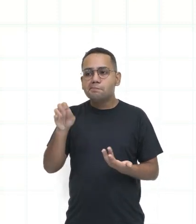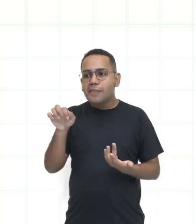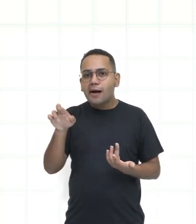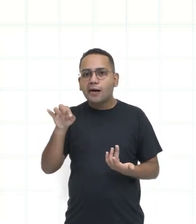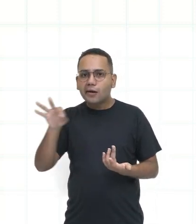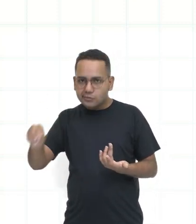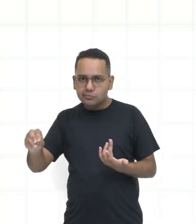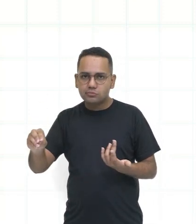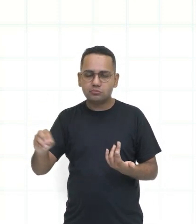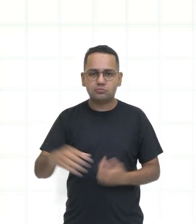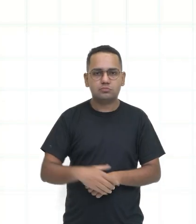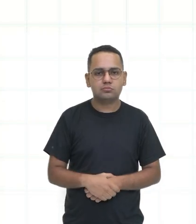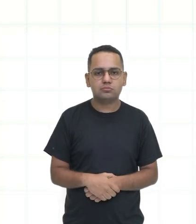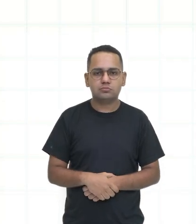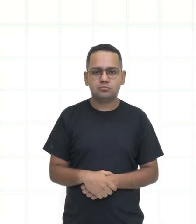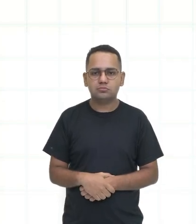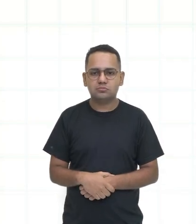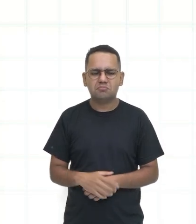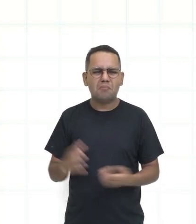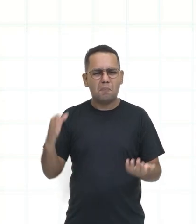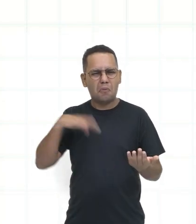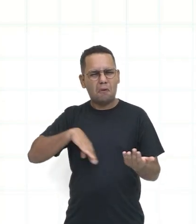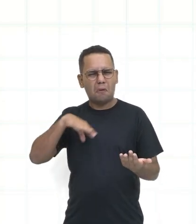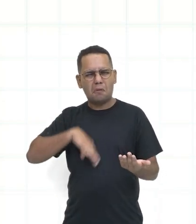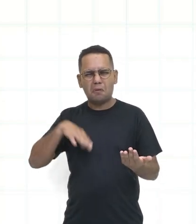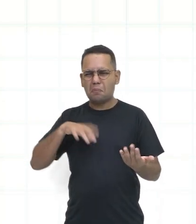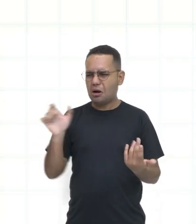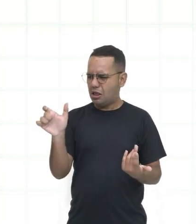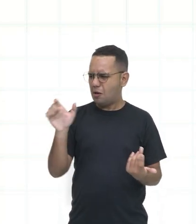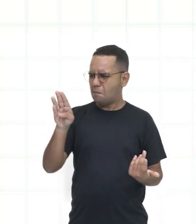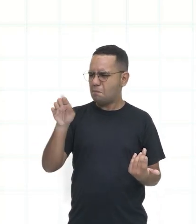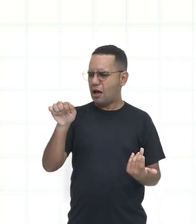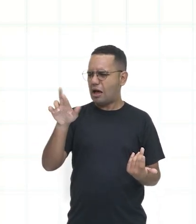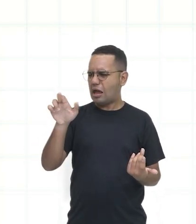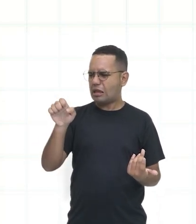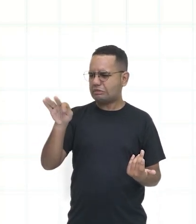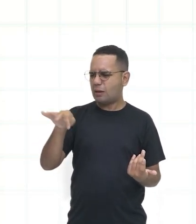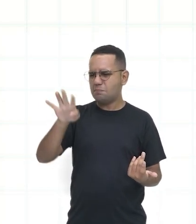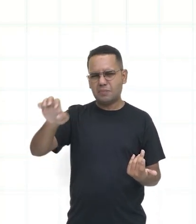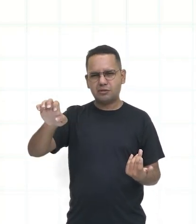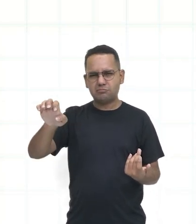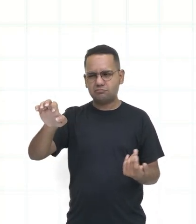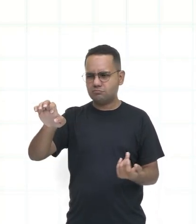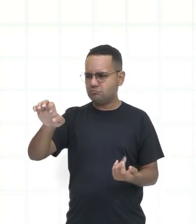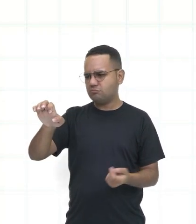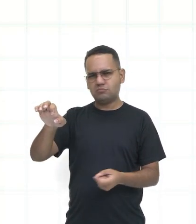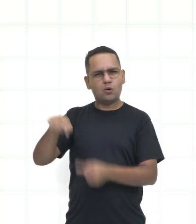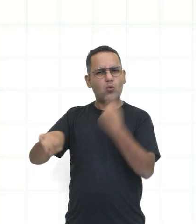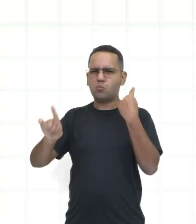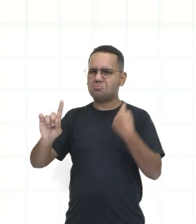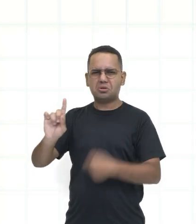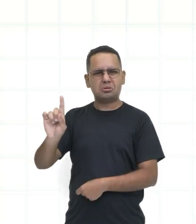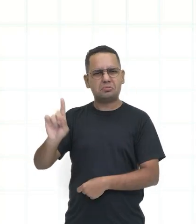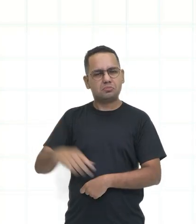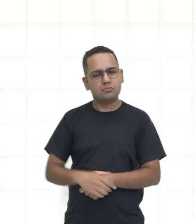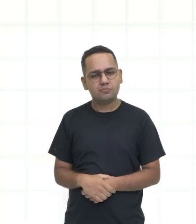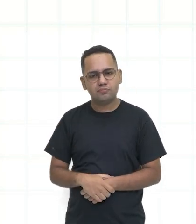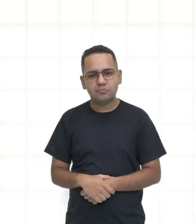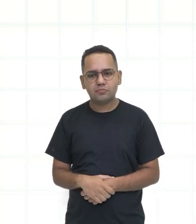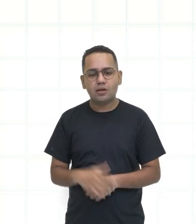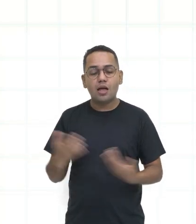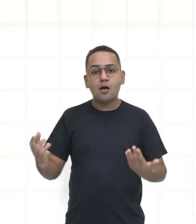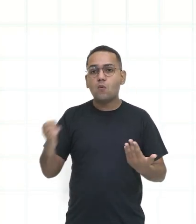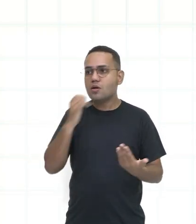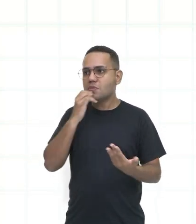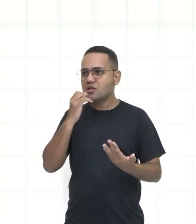essa tradução na língua portuguesa. Então, cheaply ficaria no sentido de uma maneira,